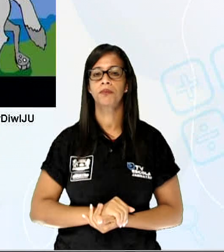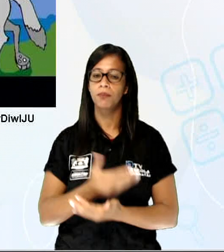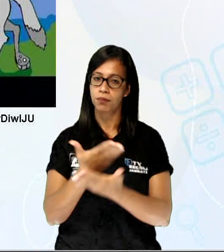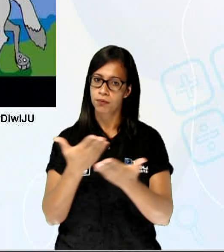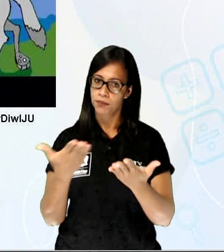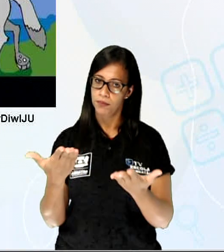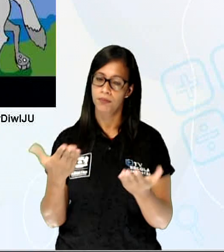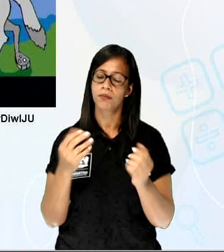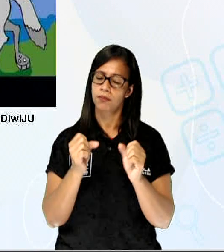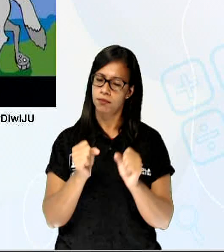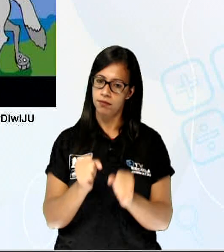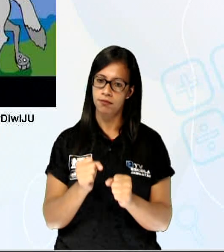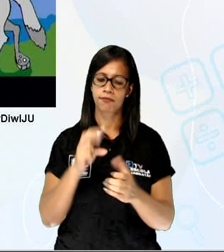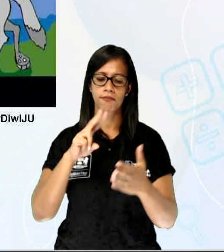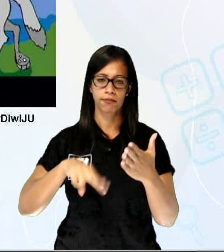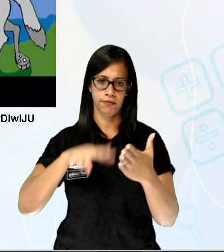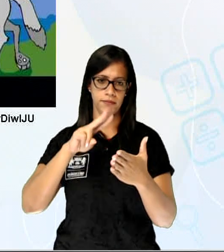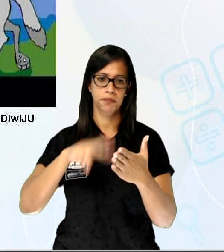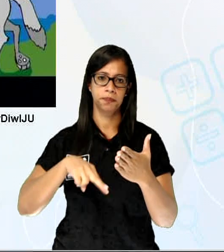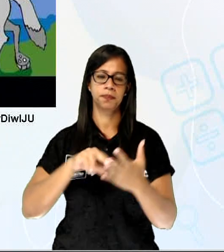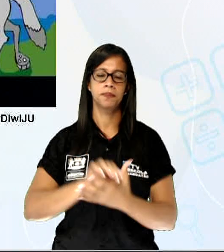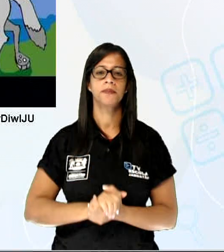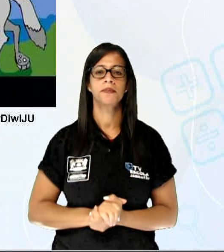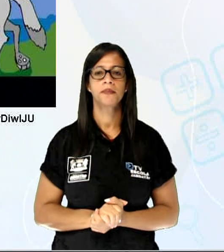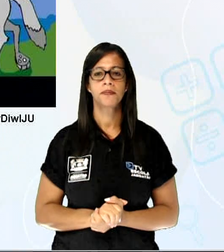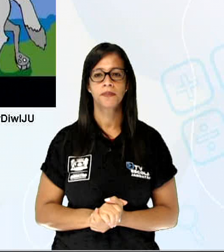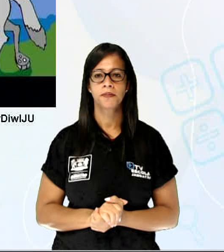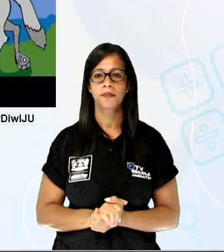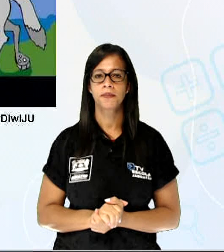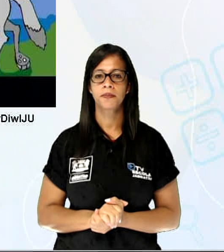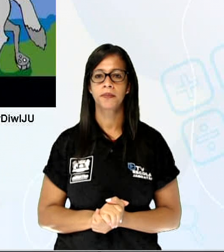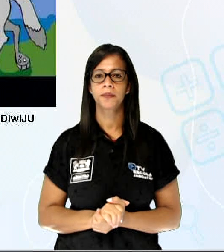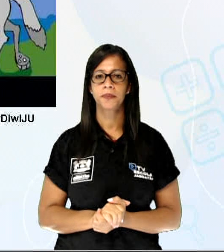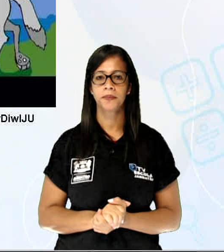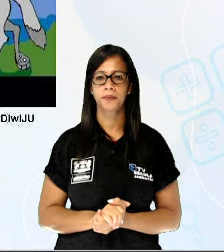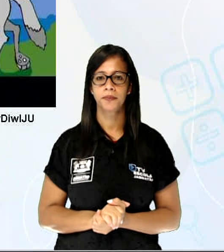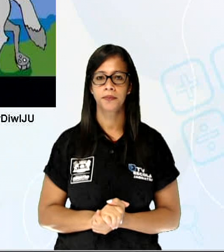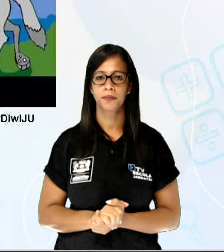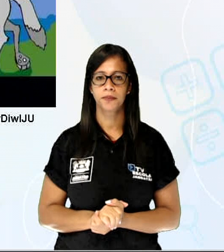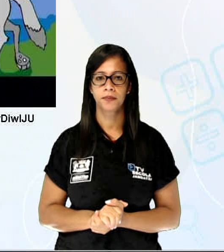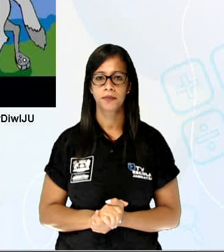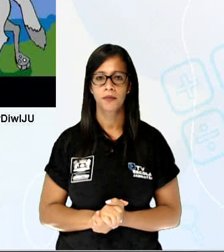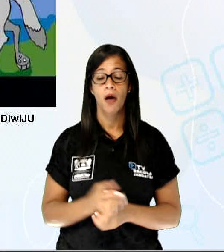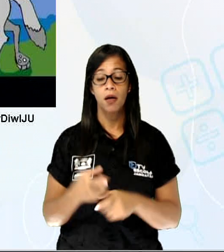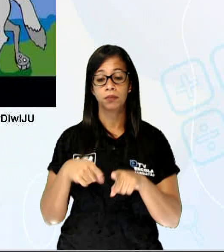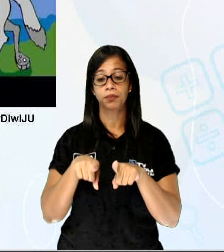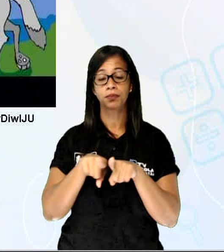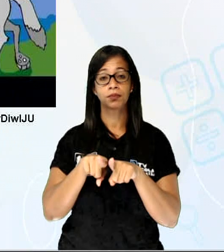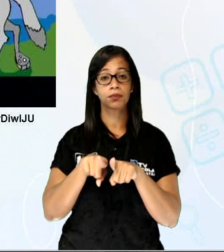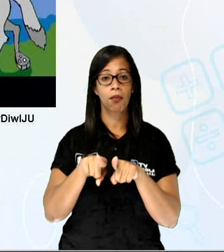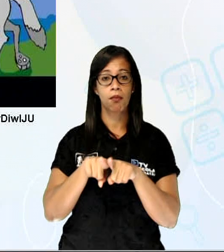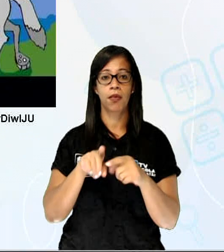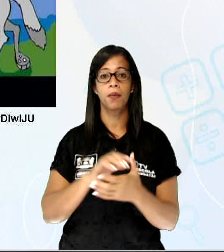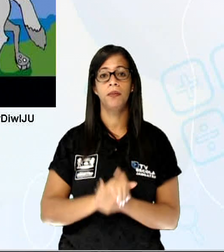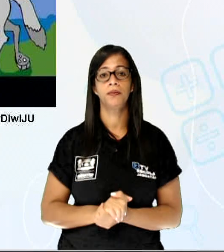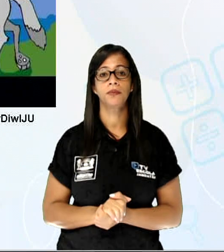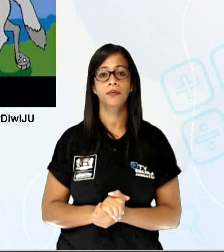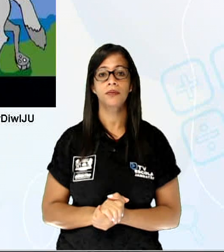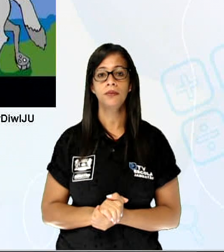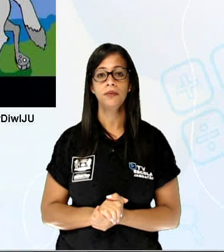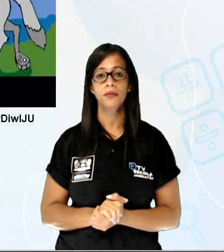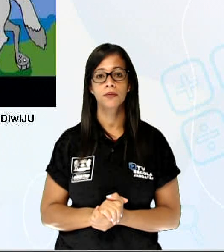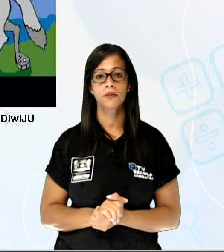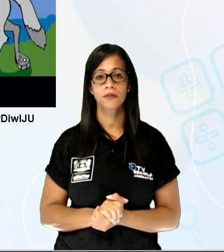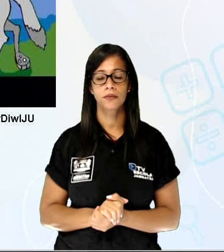a oportunidade de pegar, vocês vão se deleitar com ele. E a segunda indicação é